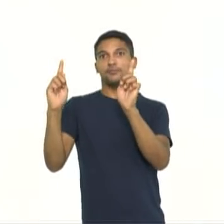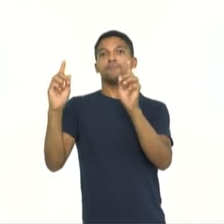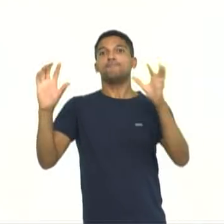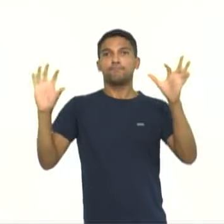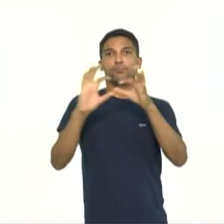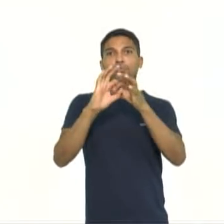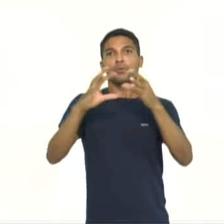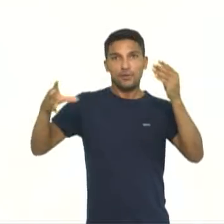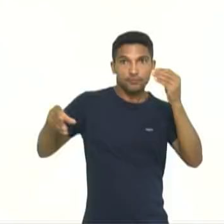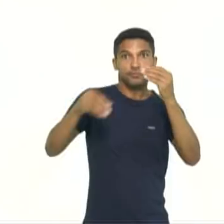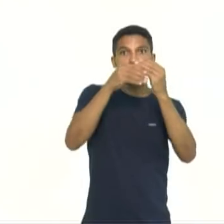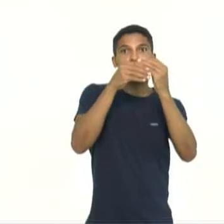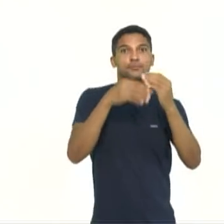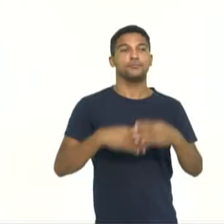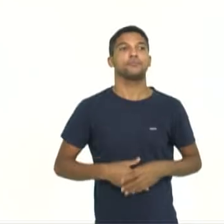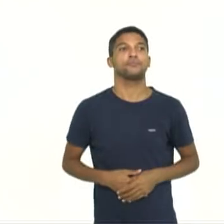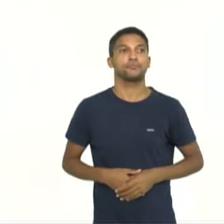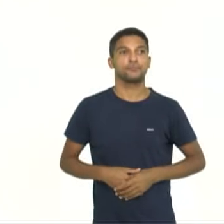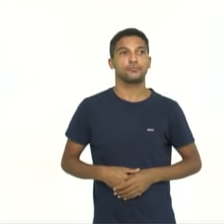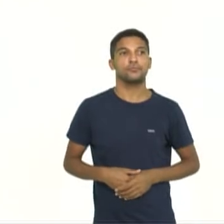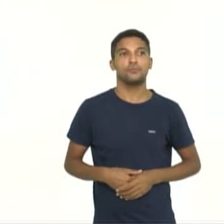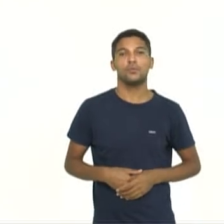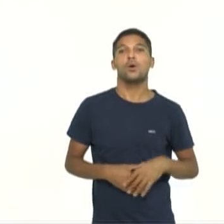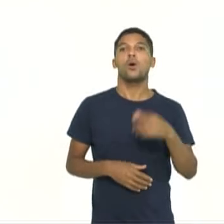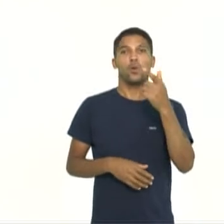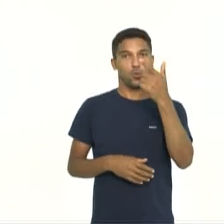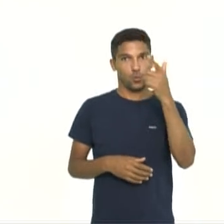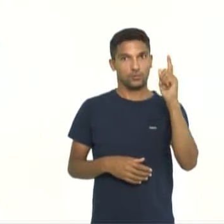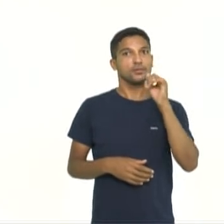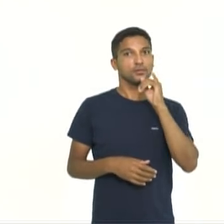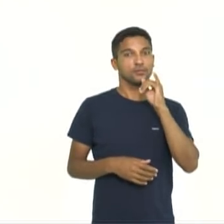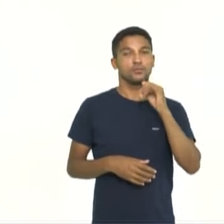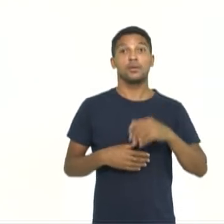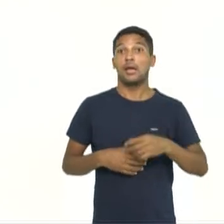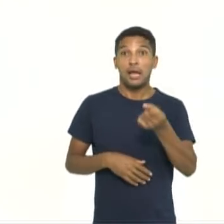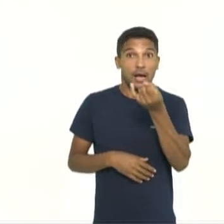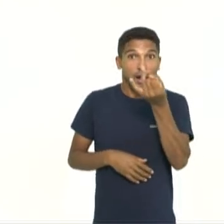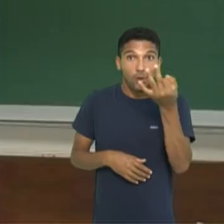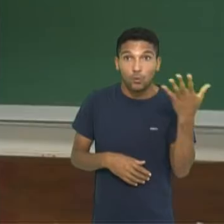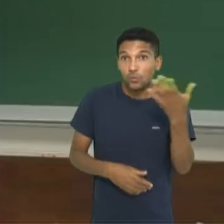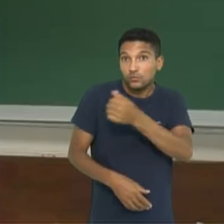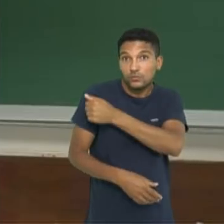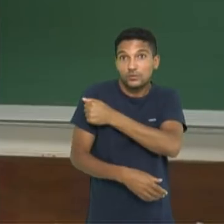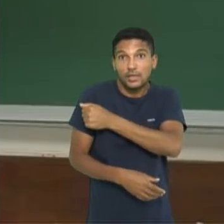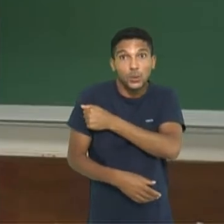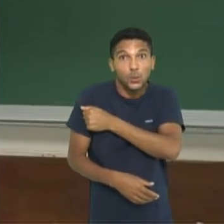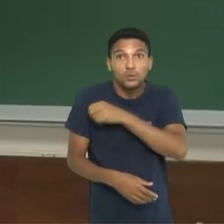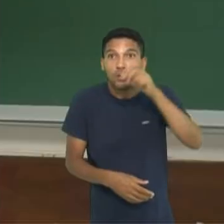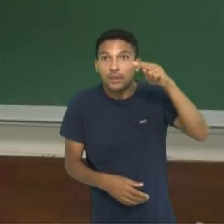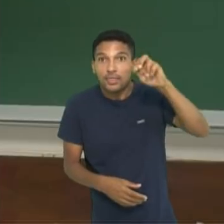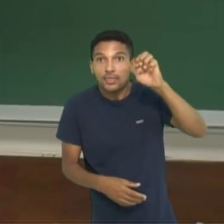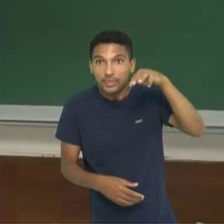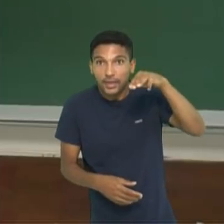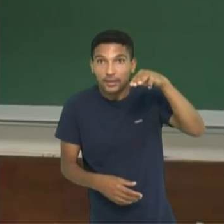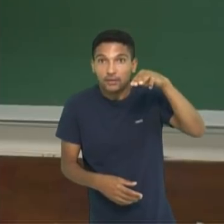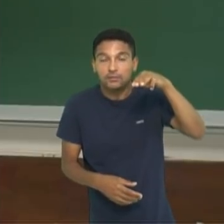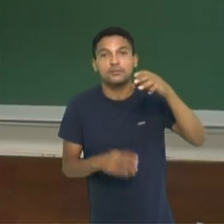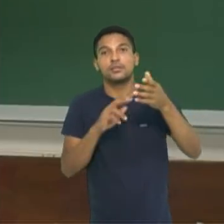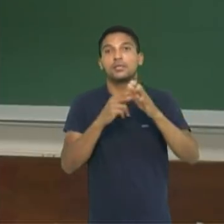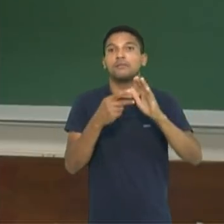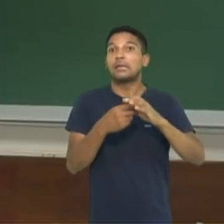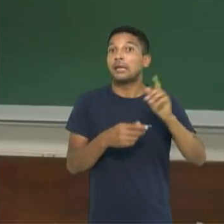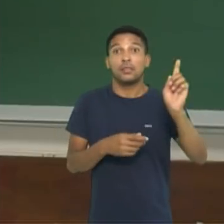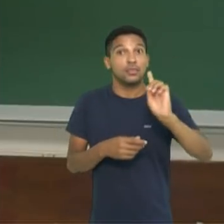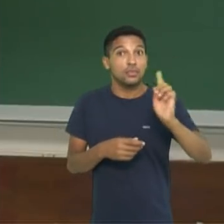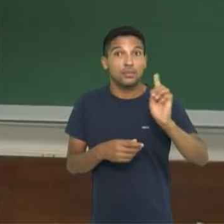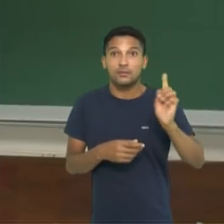alunos nem assistem às videoaulas, nem fazem as atividades, nem. Então, soma duas